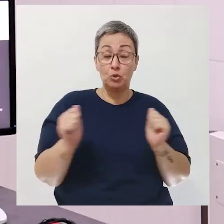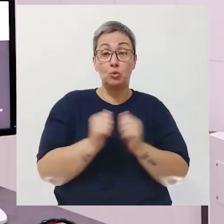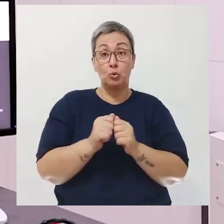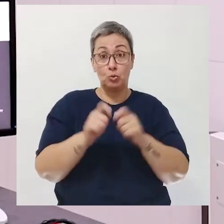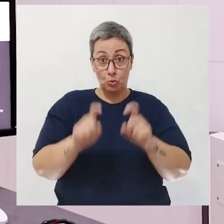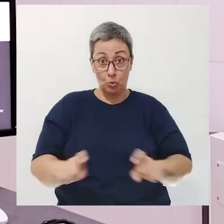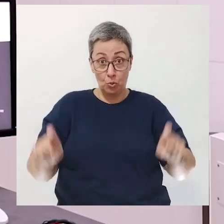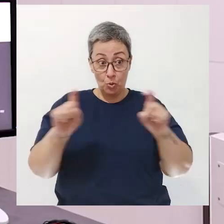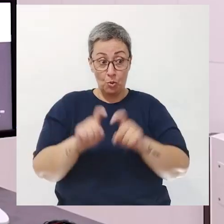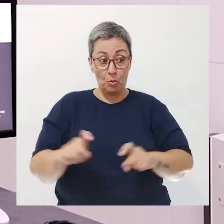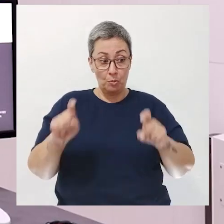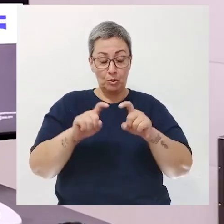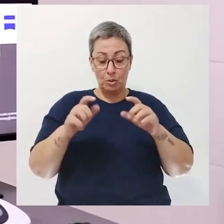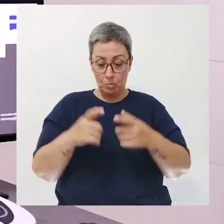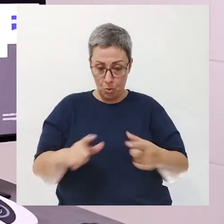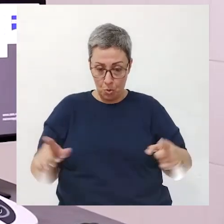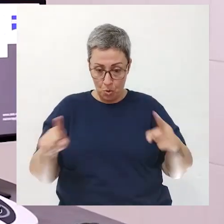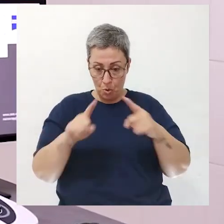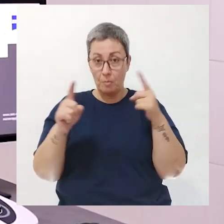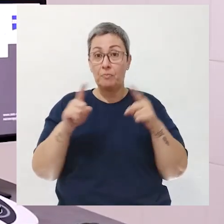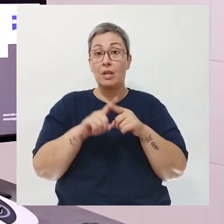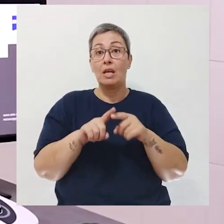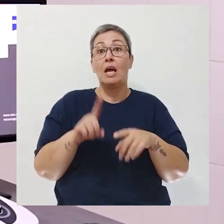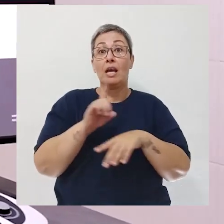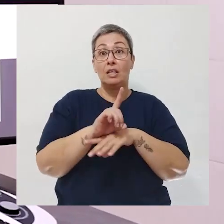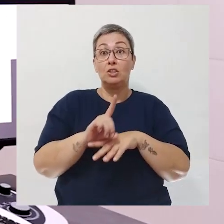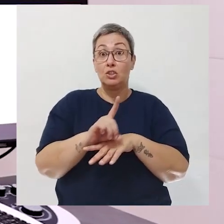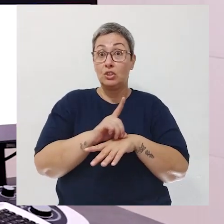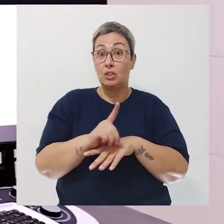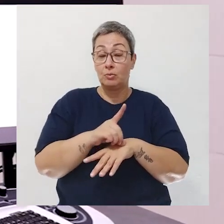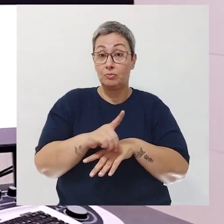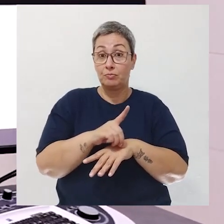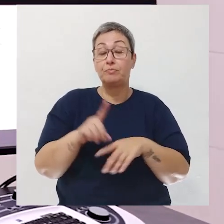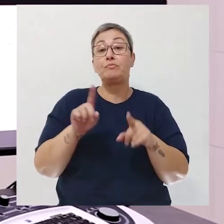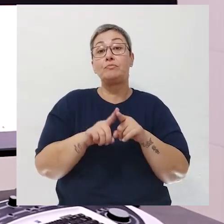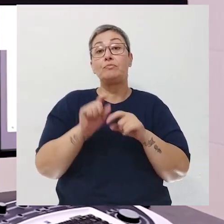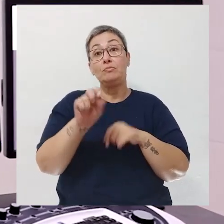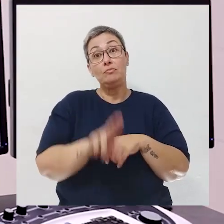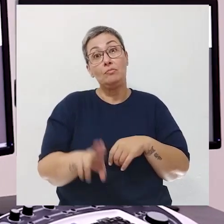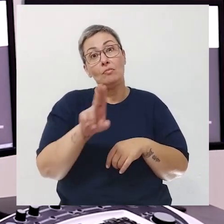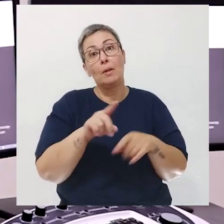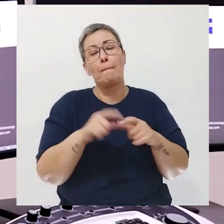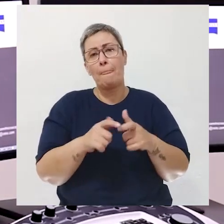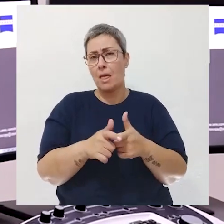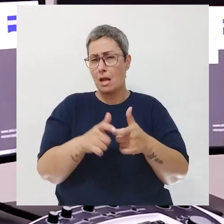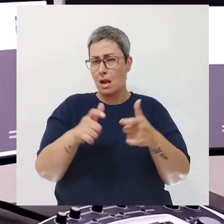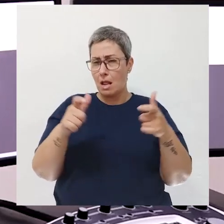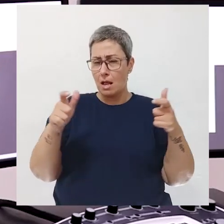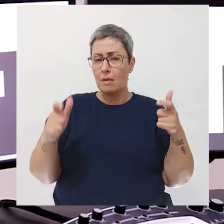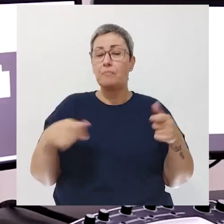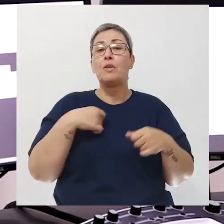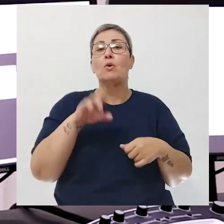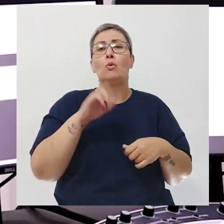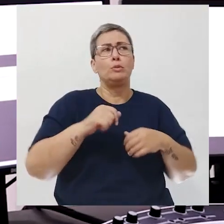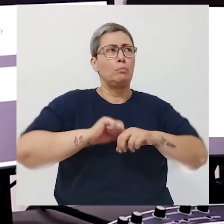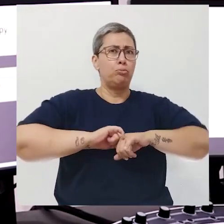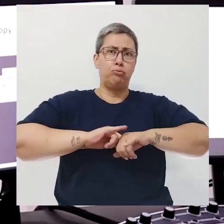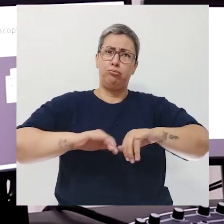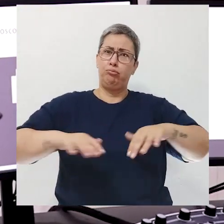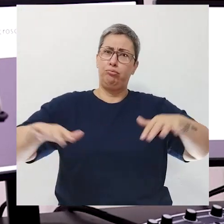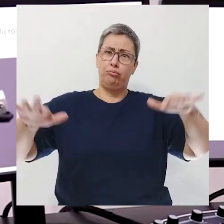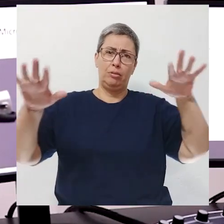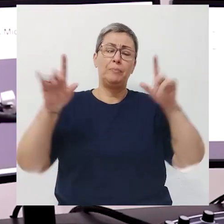aqui de computador, né? Tem que ser a produção dessas imagens digitais e o uso disso, até porque o aumento é muito